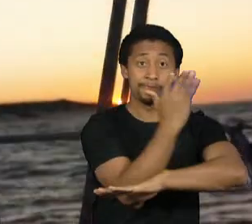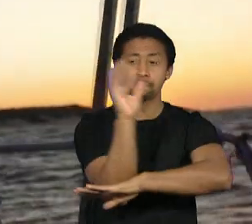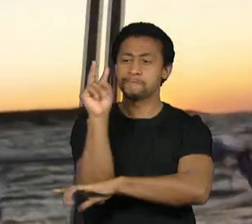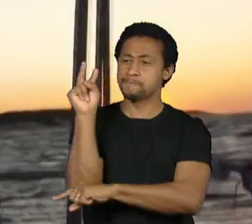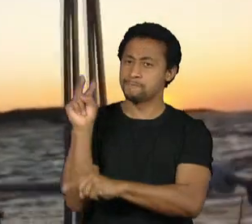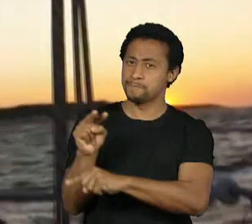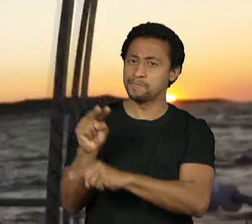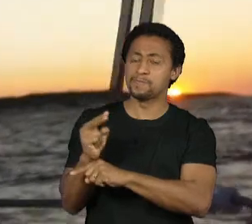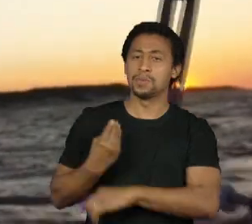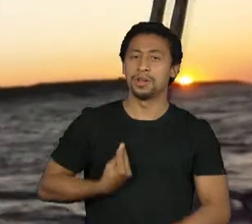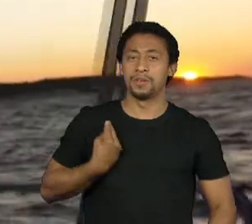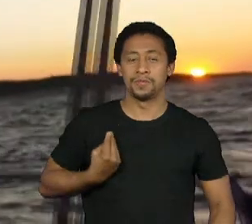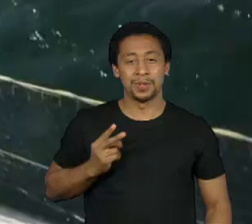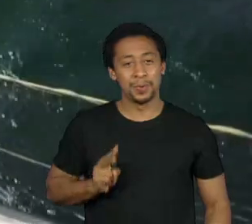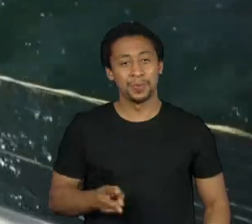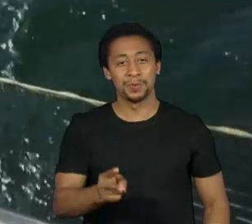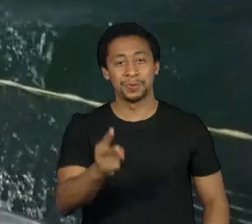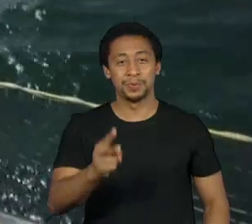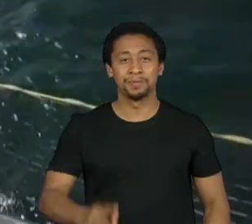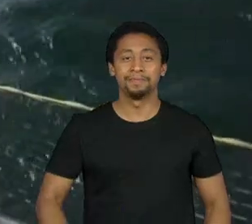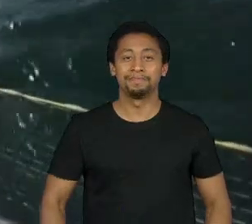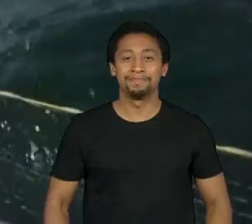sobreviver.